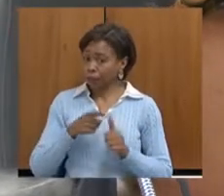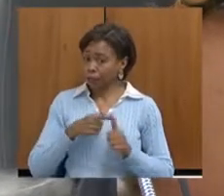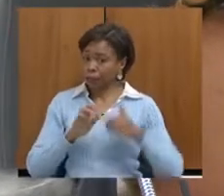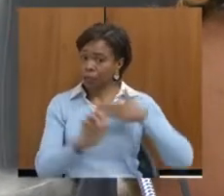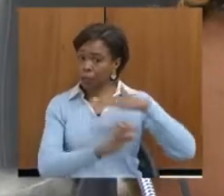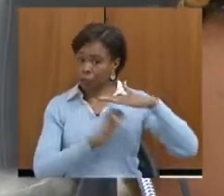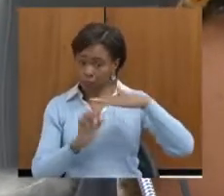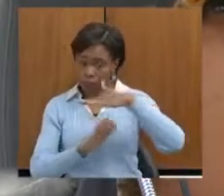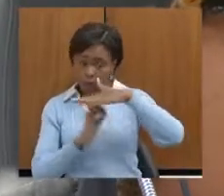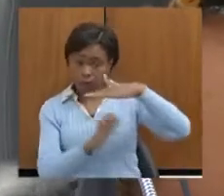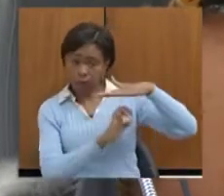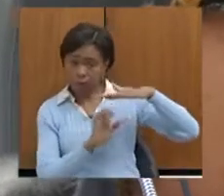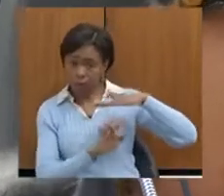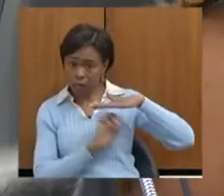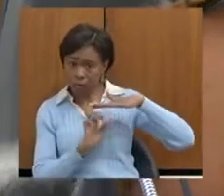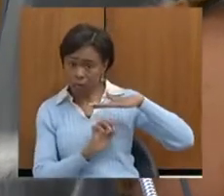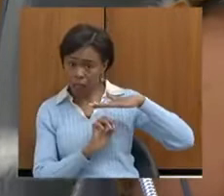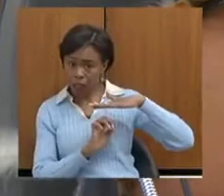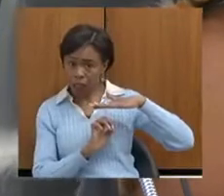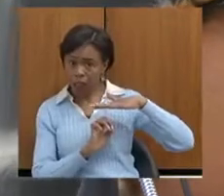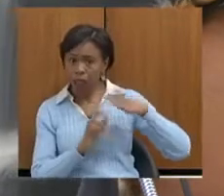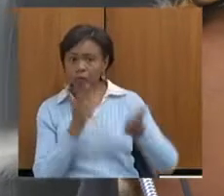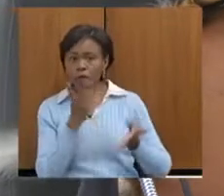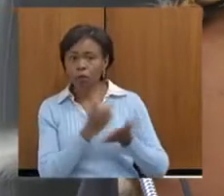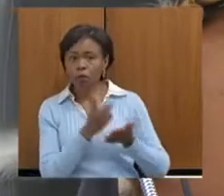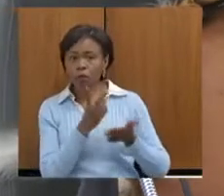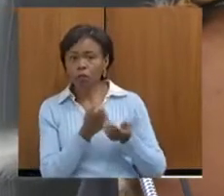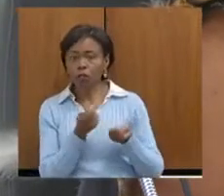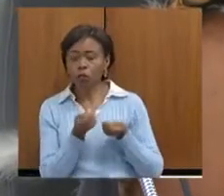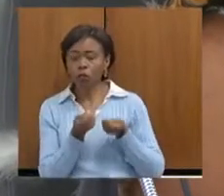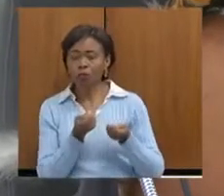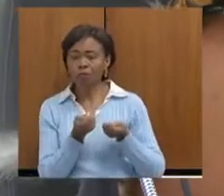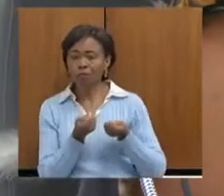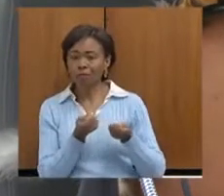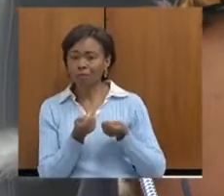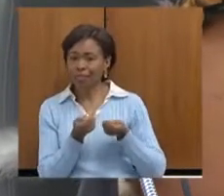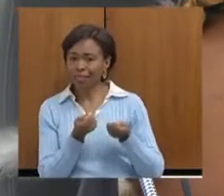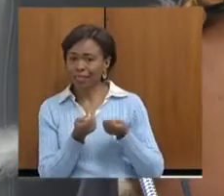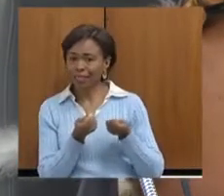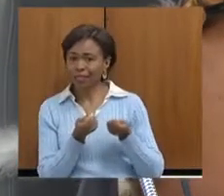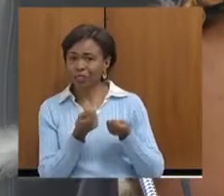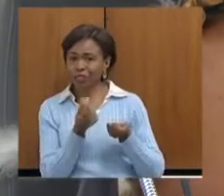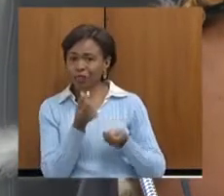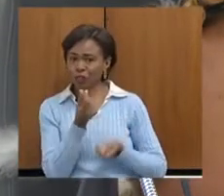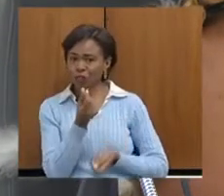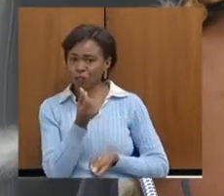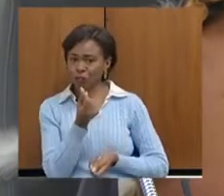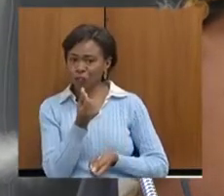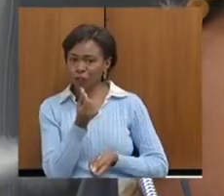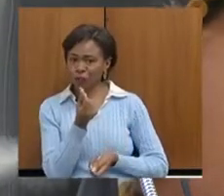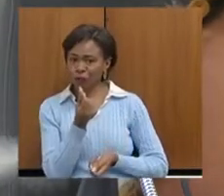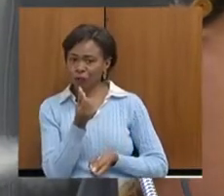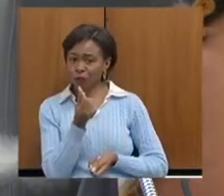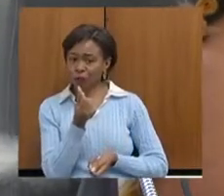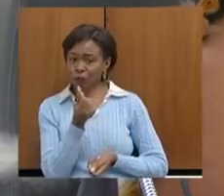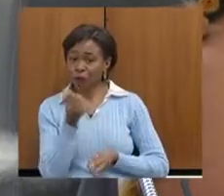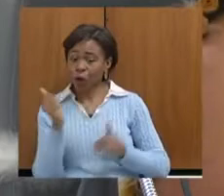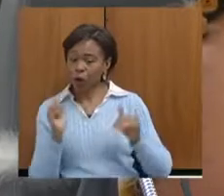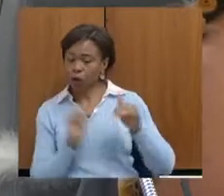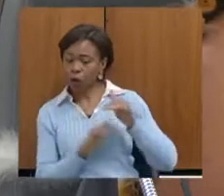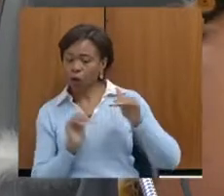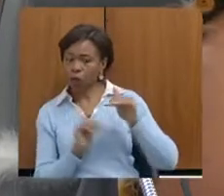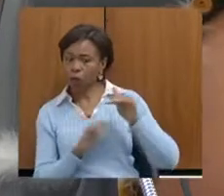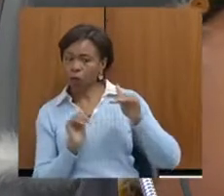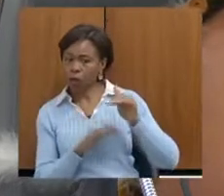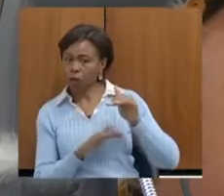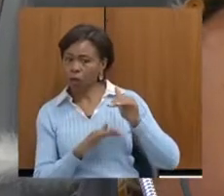as empresas não abrirão mão de controlar o dinheiro então quem deposita tudo e quem define o preço